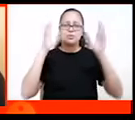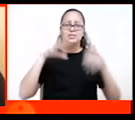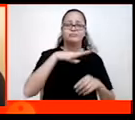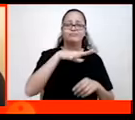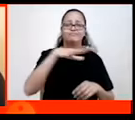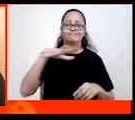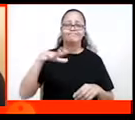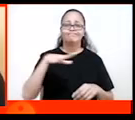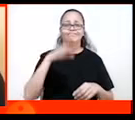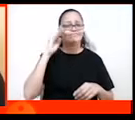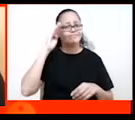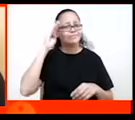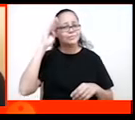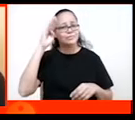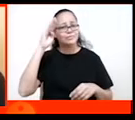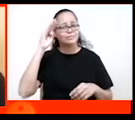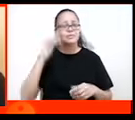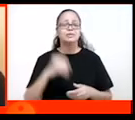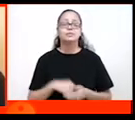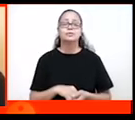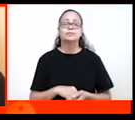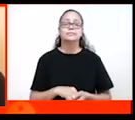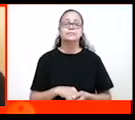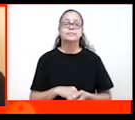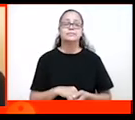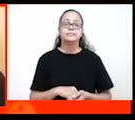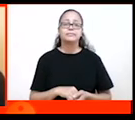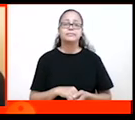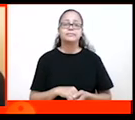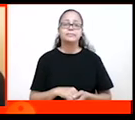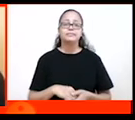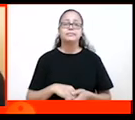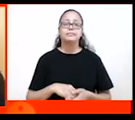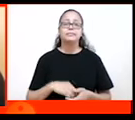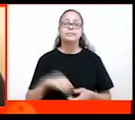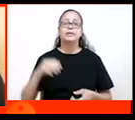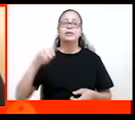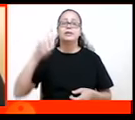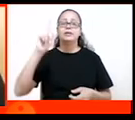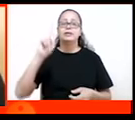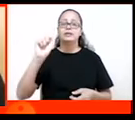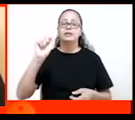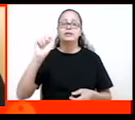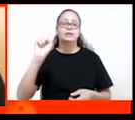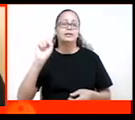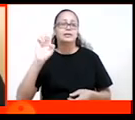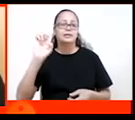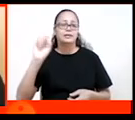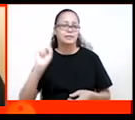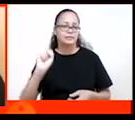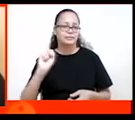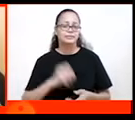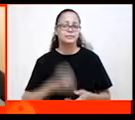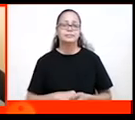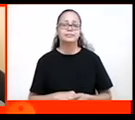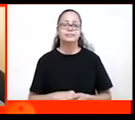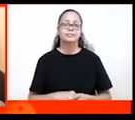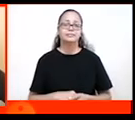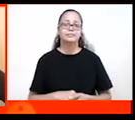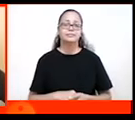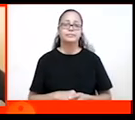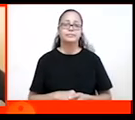ambiente, principalmente em razão do lançamento aí, né, de gases de efeito estufa na atmosfera, certo?